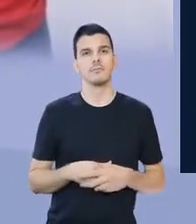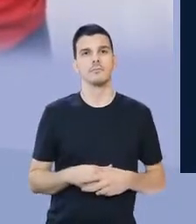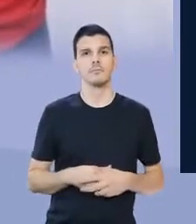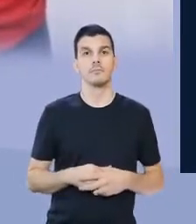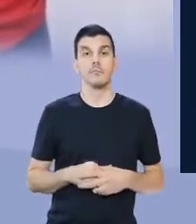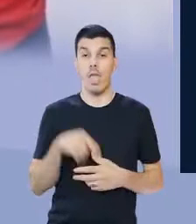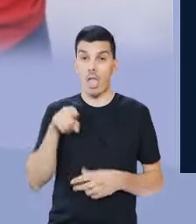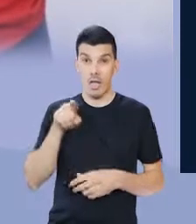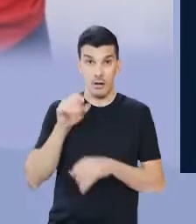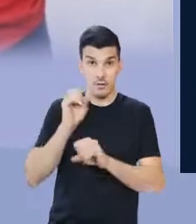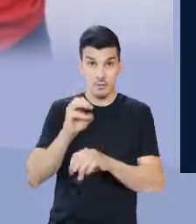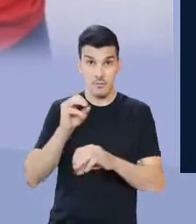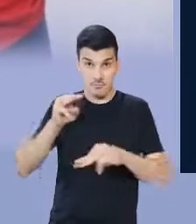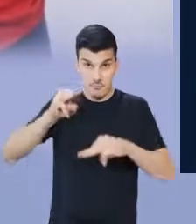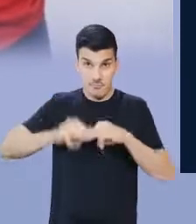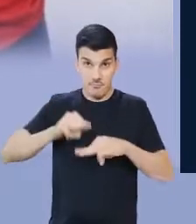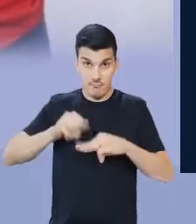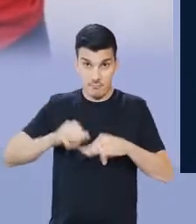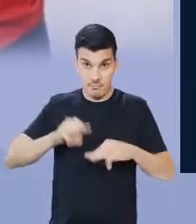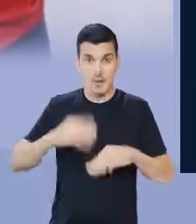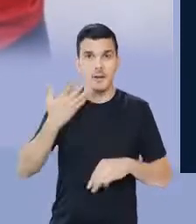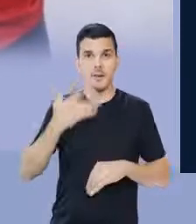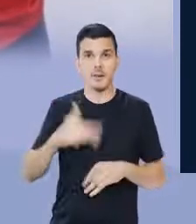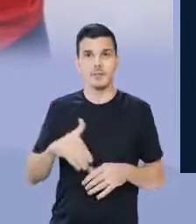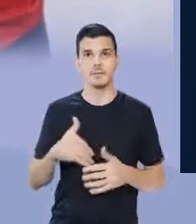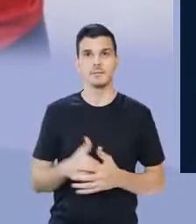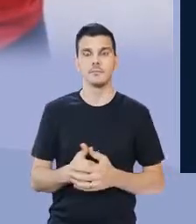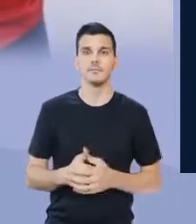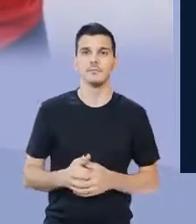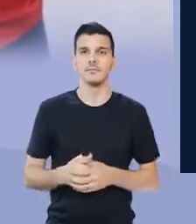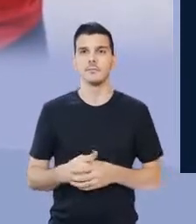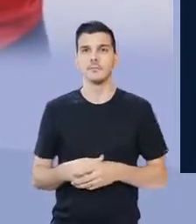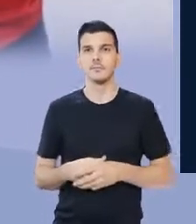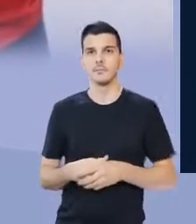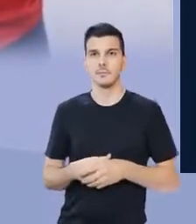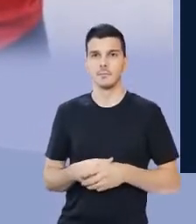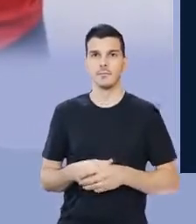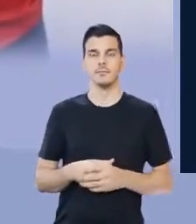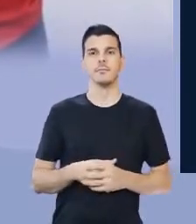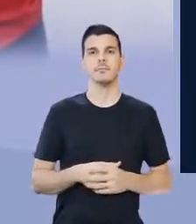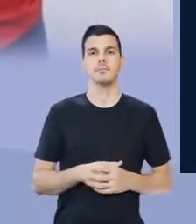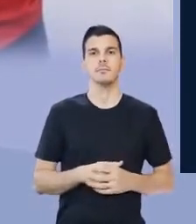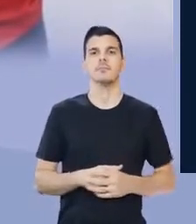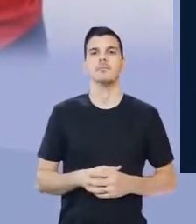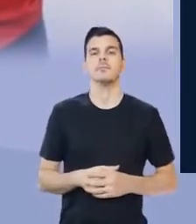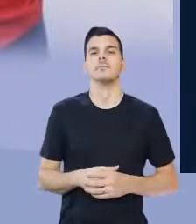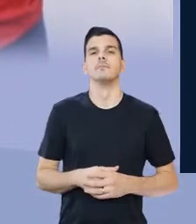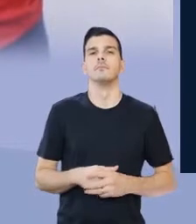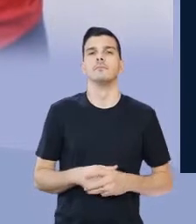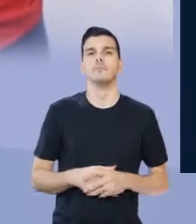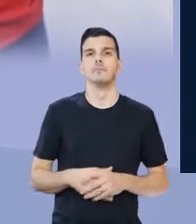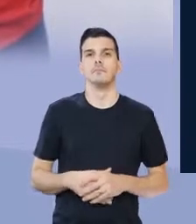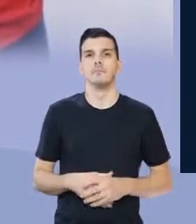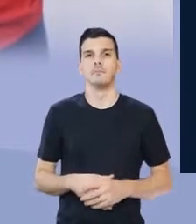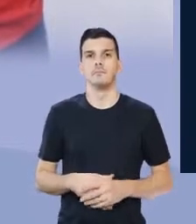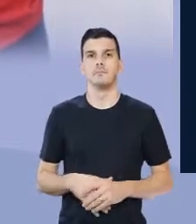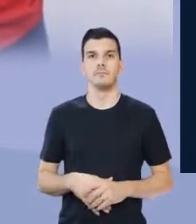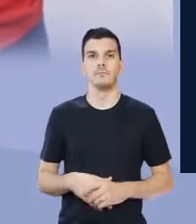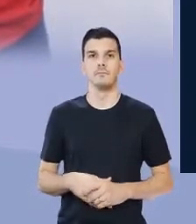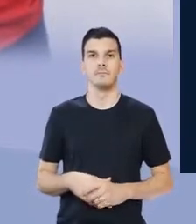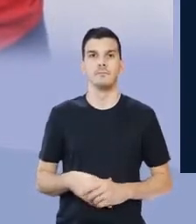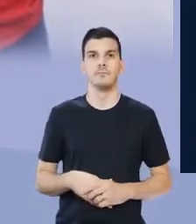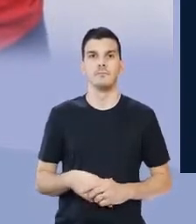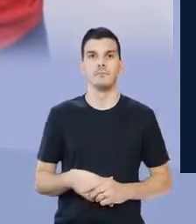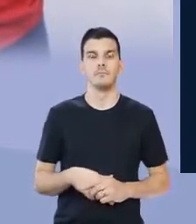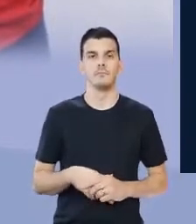Ela ensinou matemática para as crianças. Taught é o passado do verbo teach. He thought